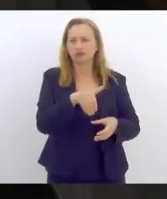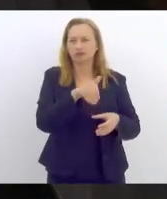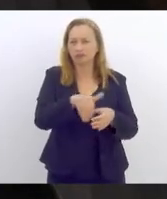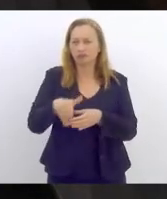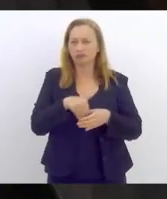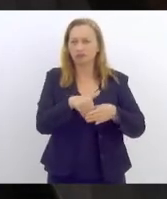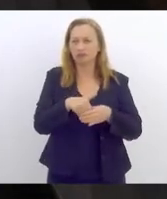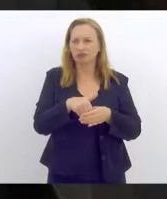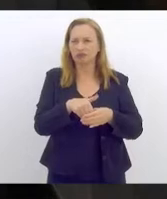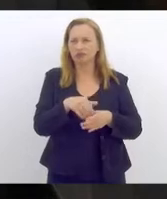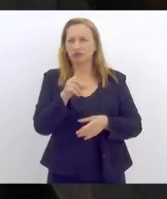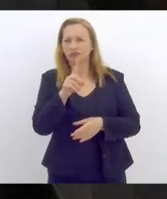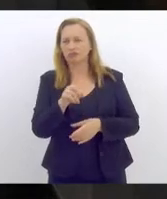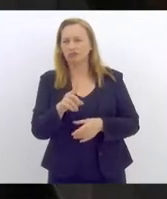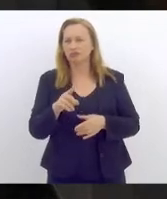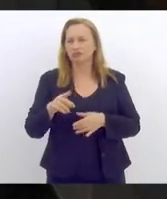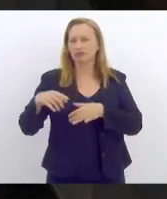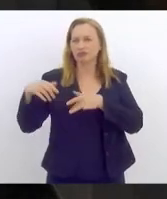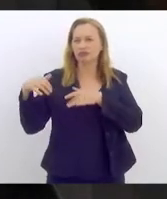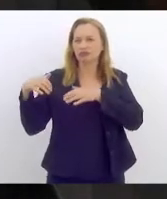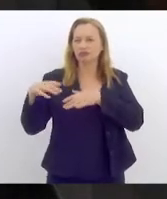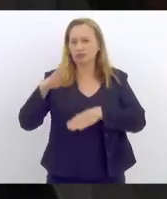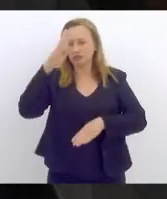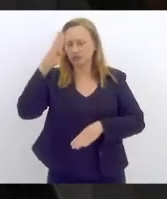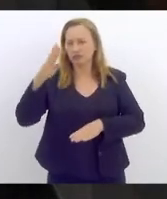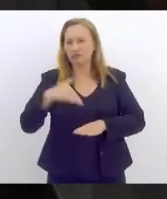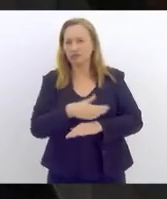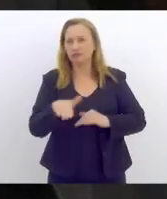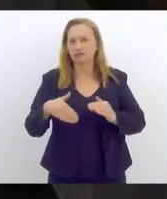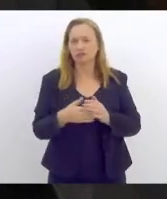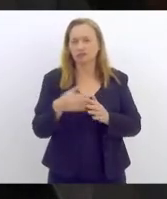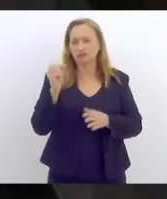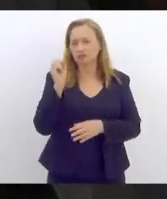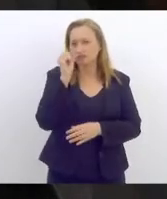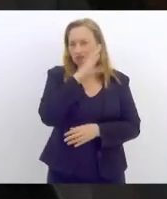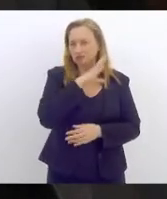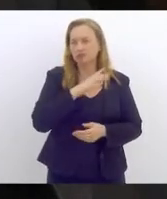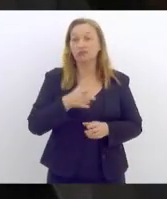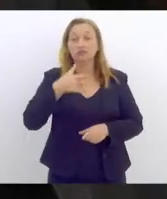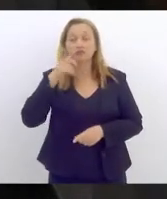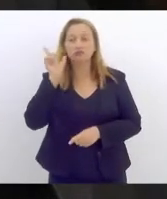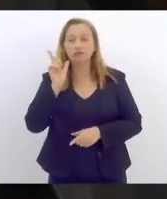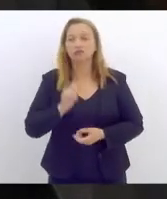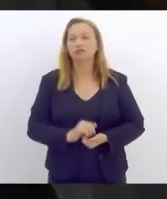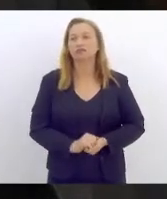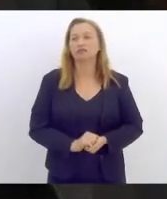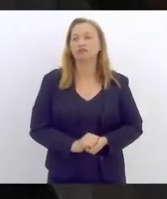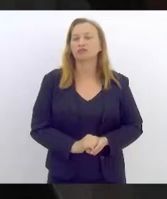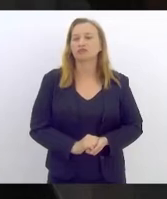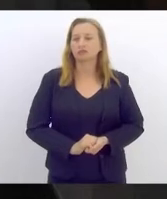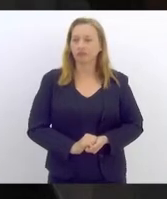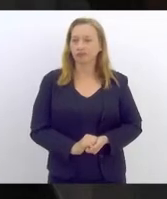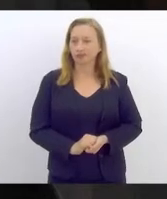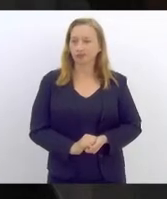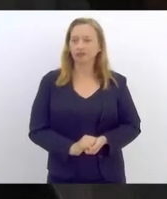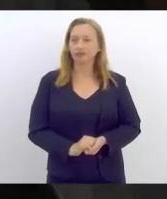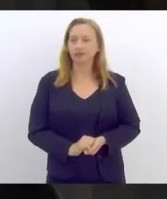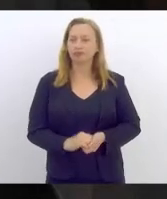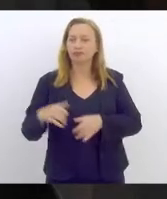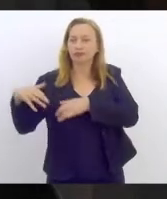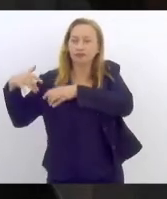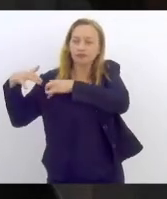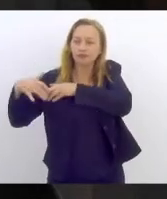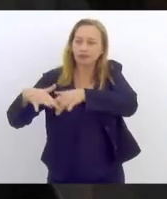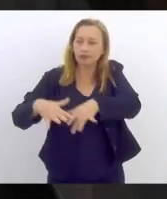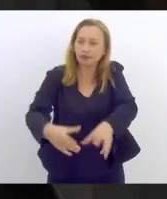intervenção militar enfim todos esses absurdos e ontem manifestação e muitas